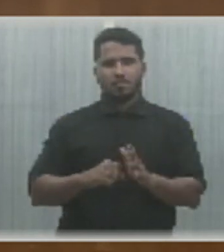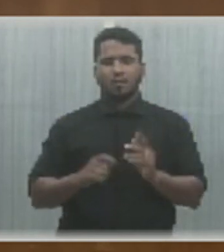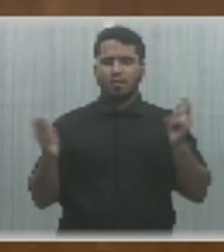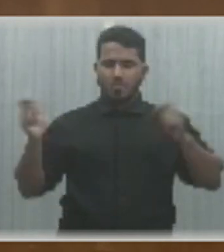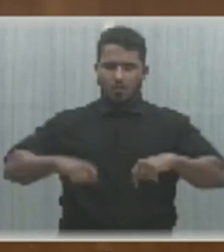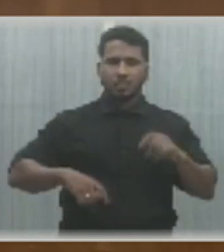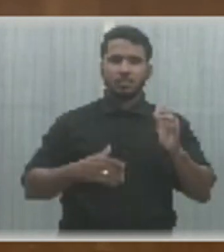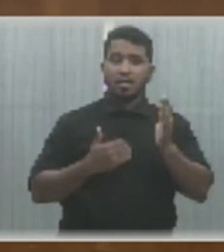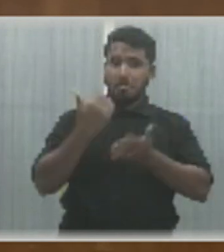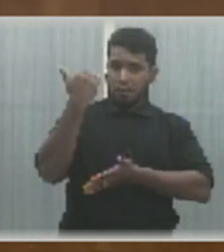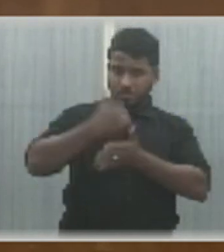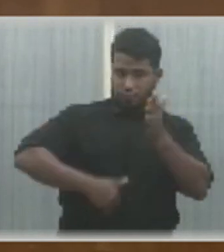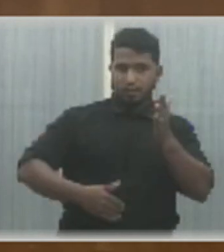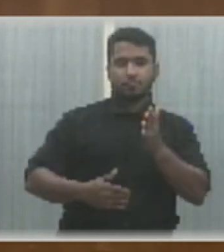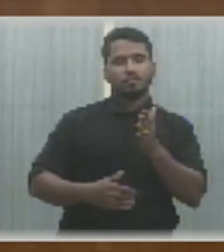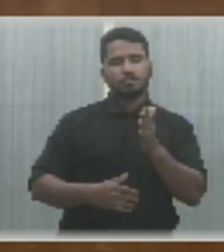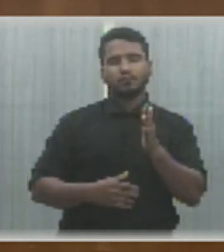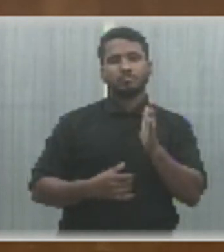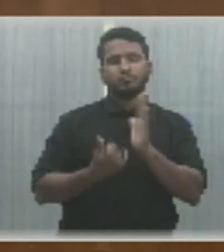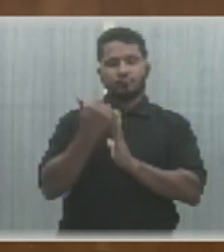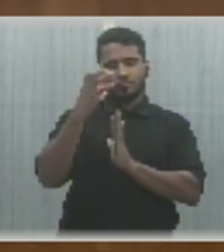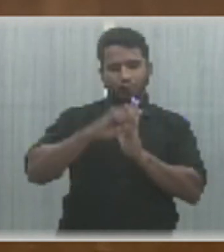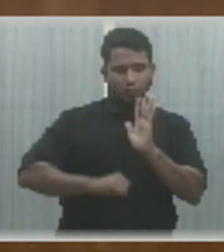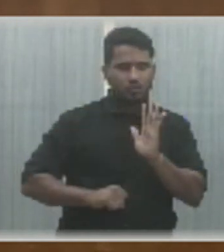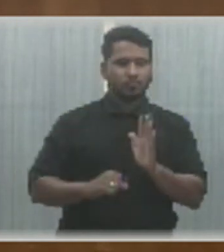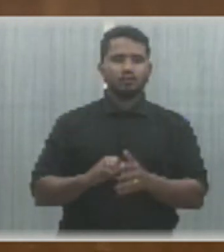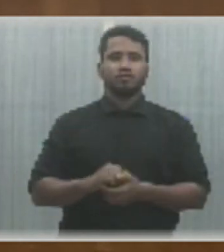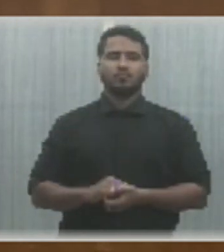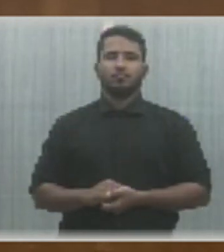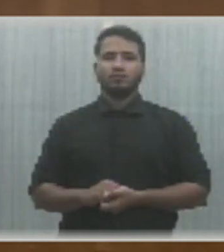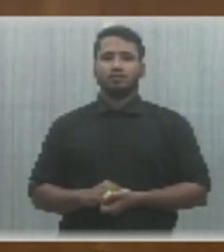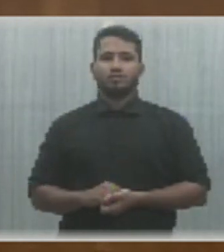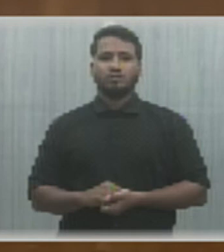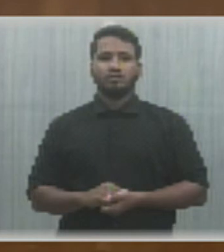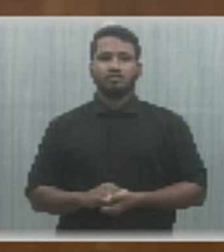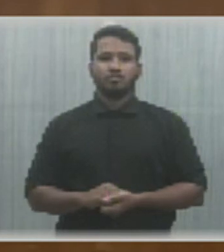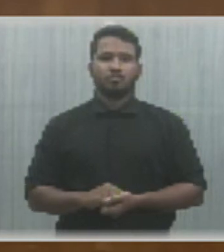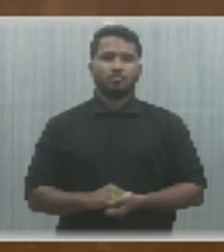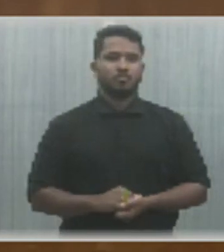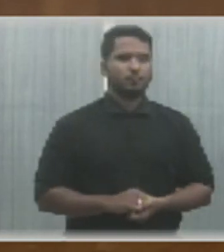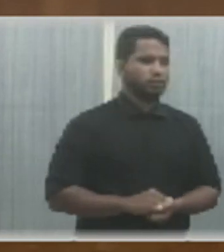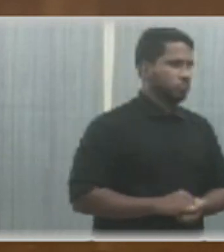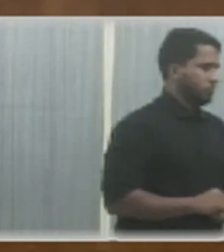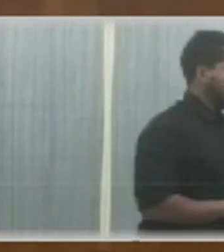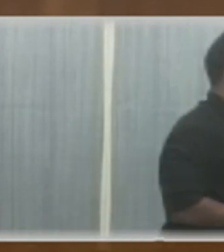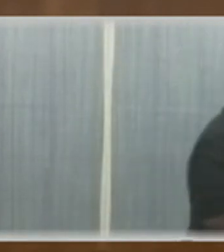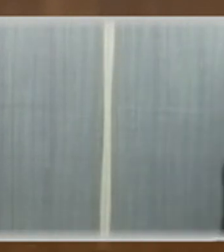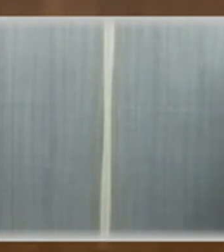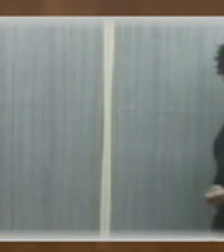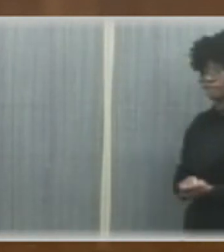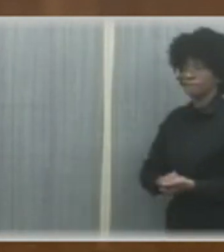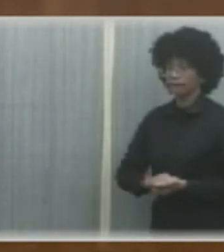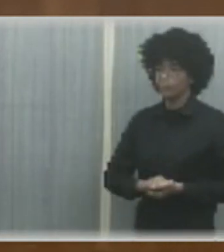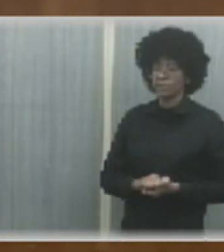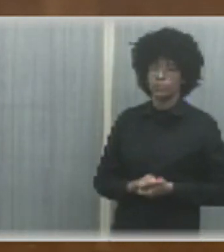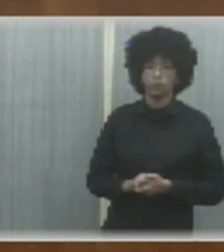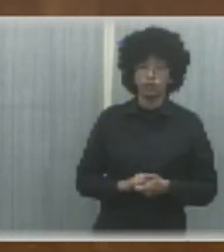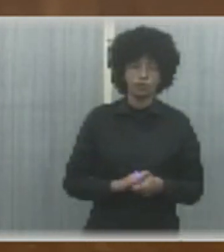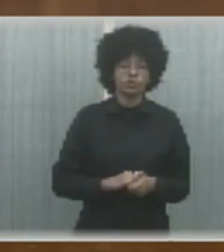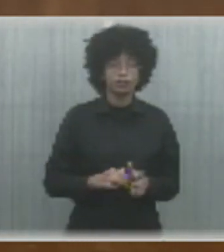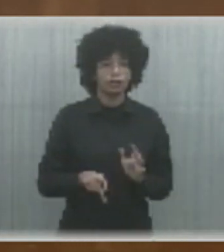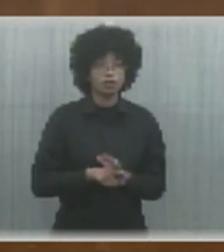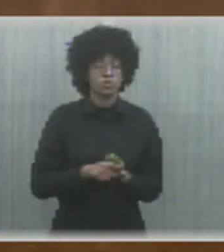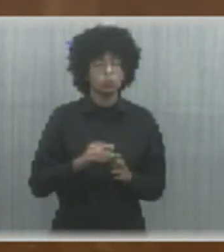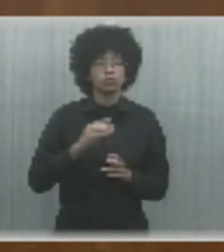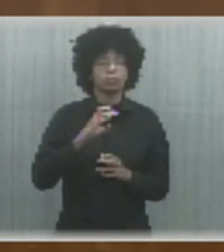ser abatidas, tanto como incentivos fiscais como tributário, a compensação da pegada